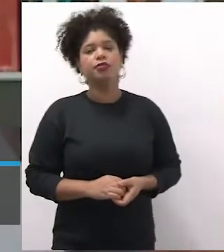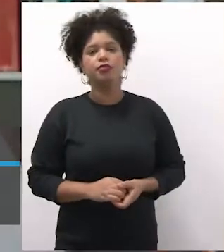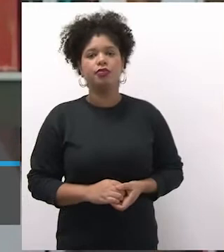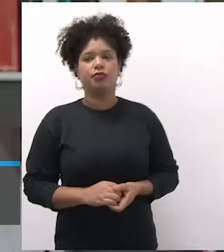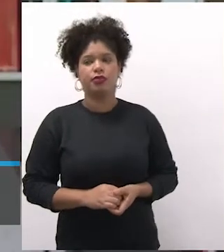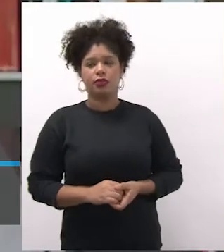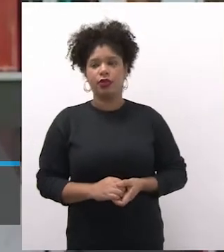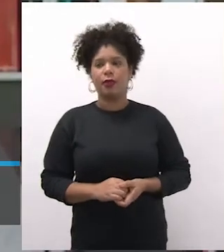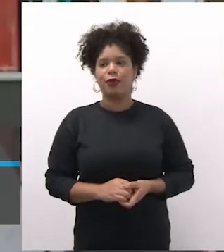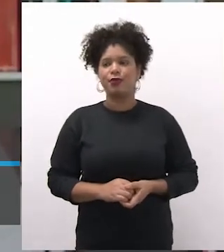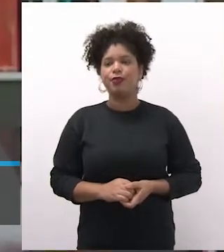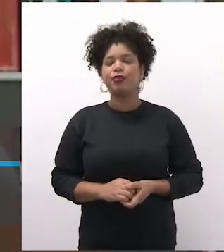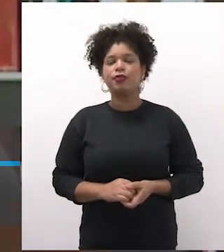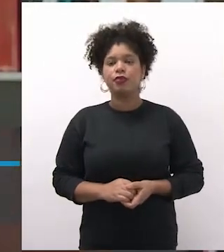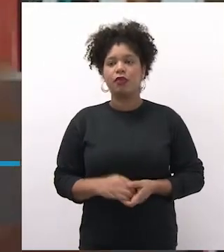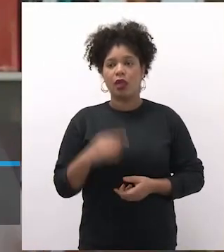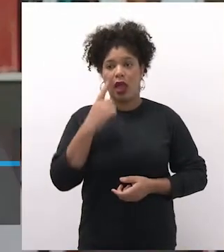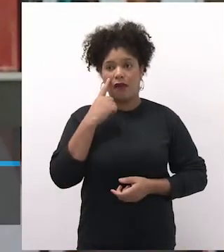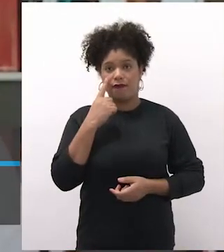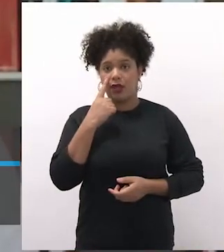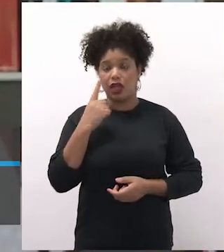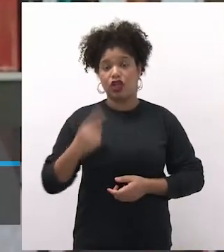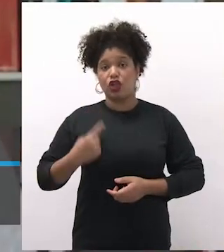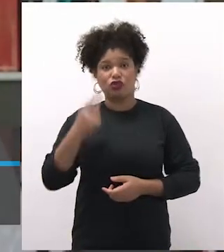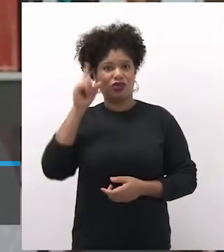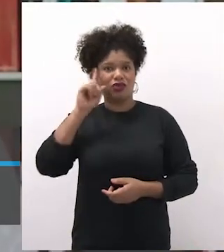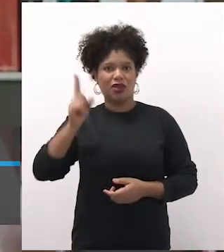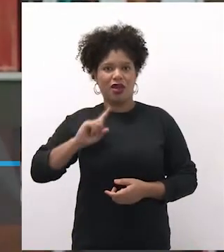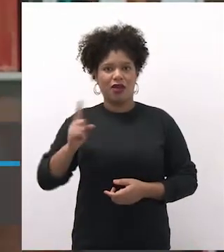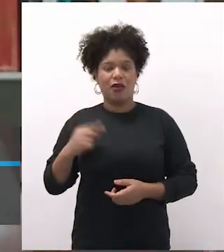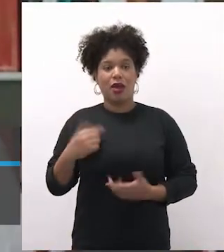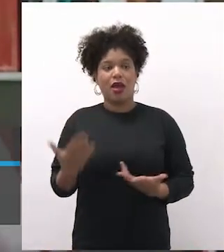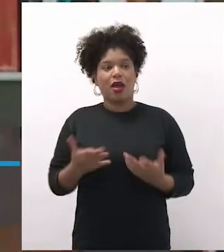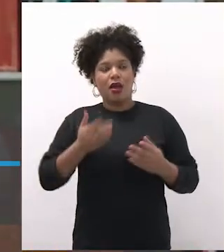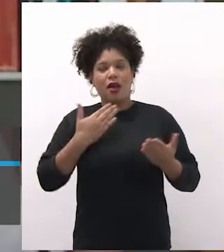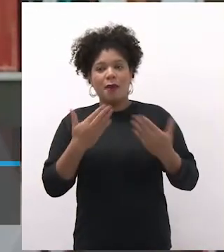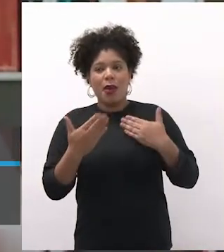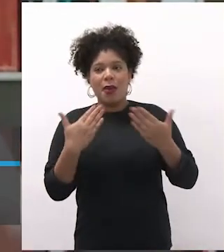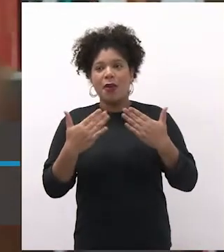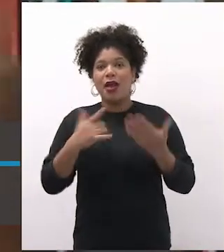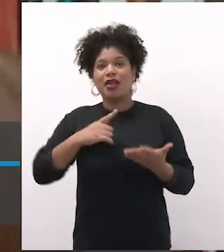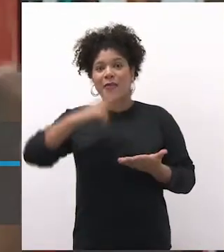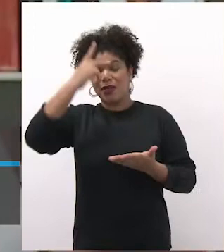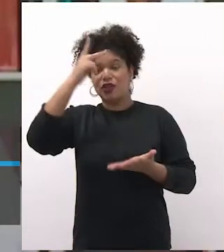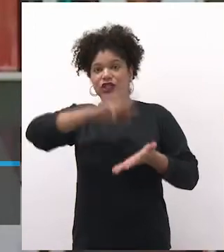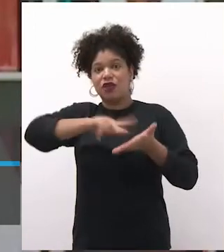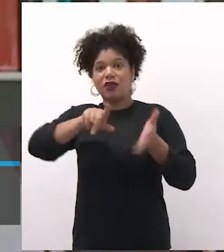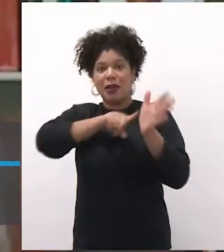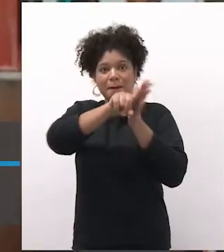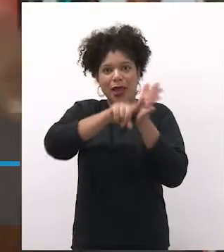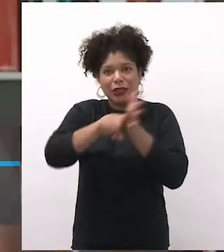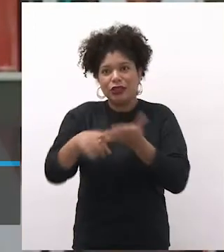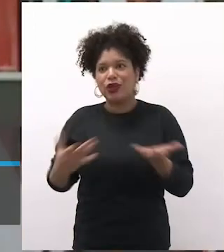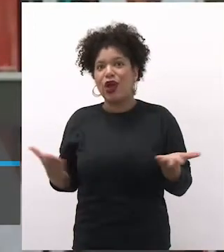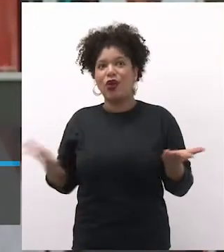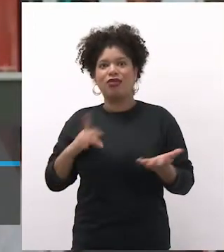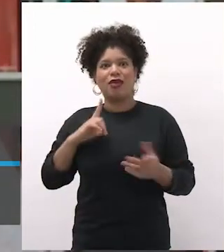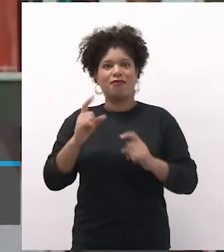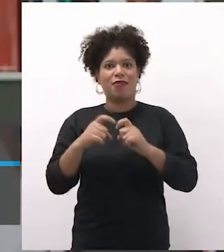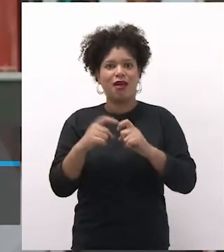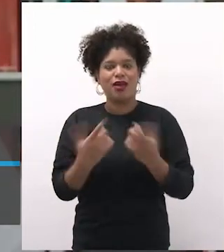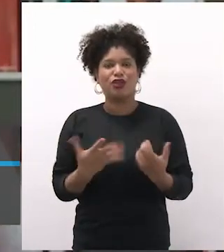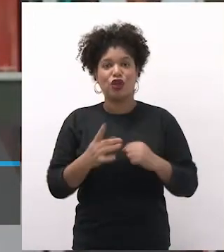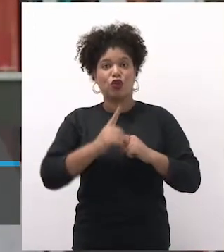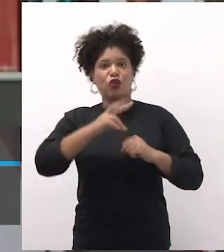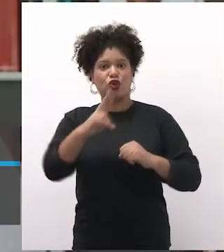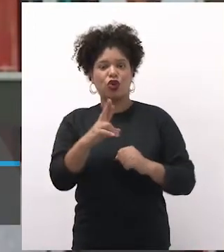as regiões do país. A gente não sabia que hoje, nos nossos encontros, nós teríamos pesquisadores, mestres, doutores. A